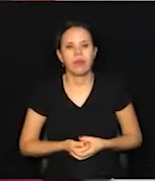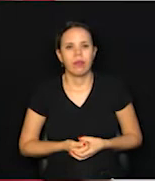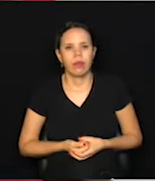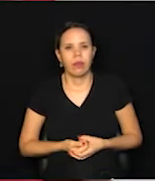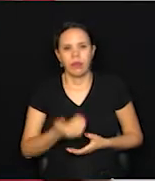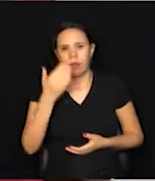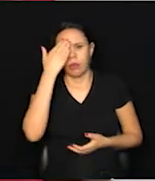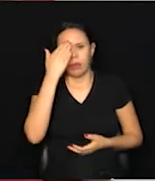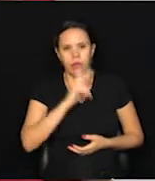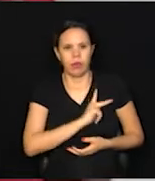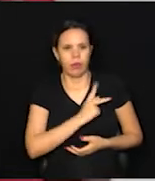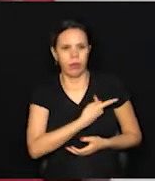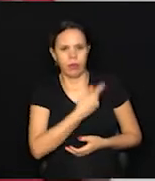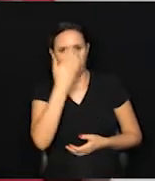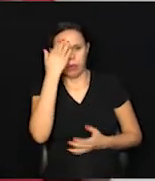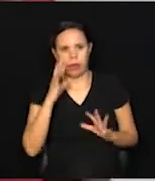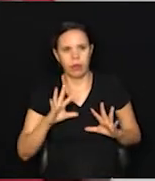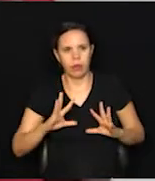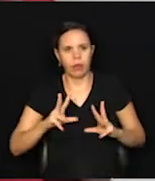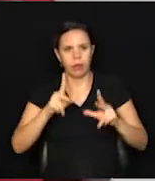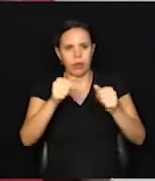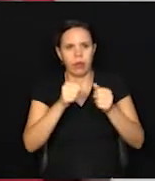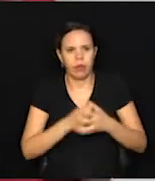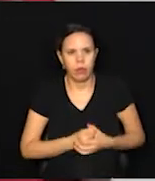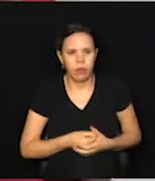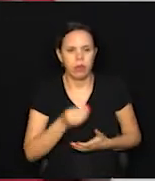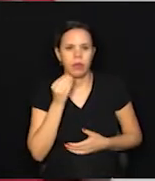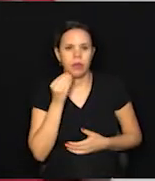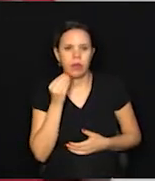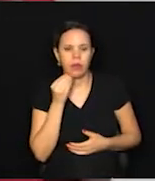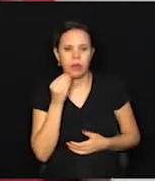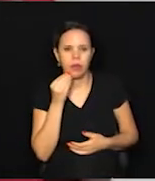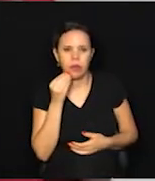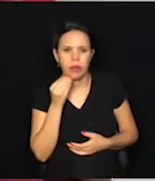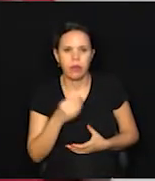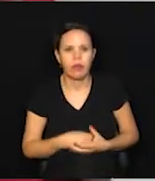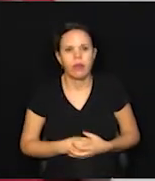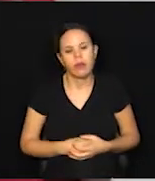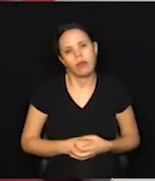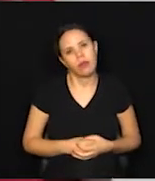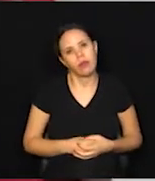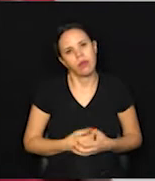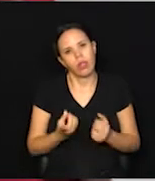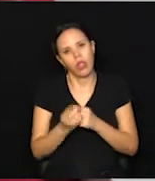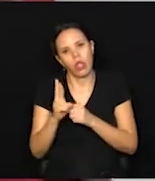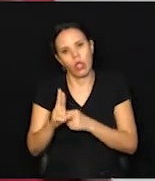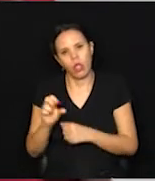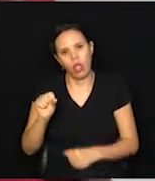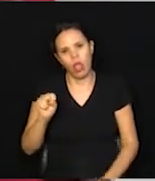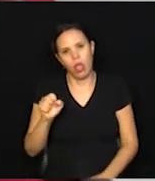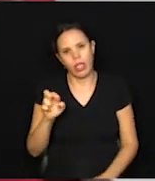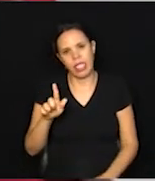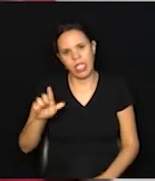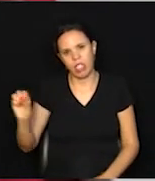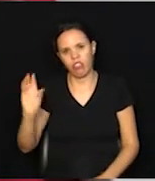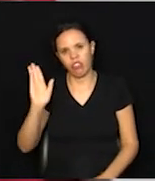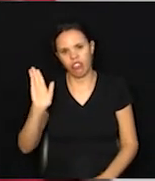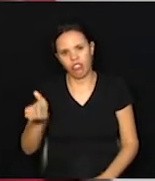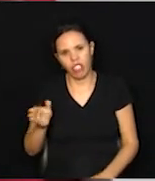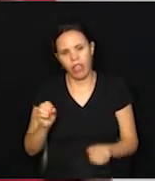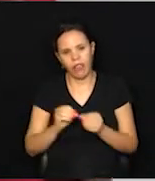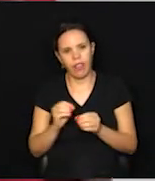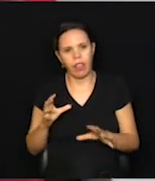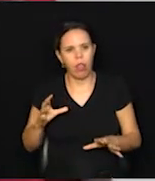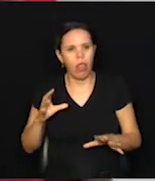Obrigada, Paulo Haddad, obrigada a todos pela oportunidade. O doutor Sérgio basicamente já fez o mapa